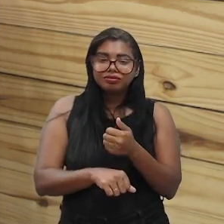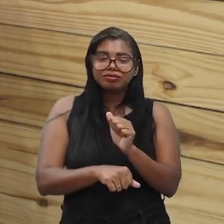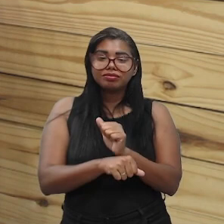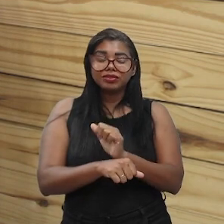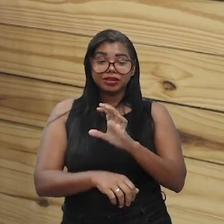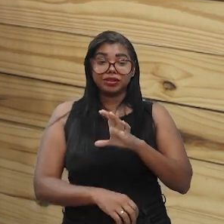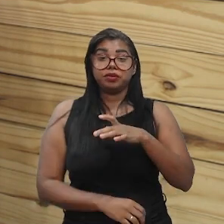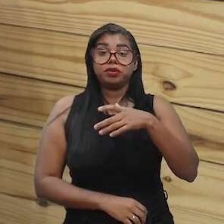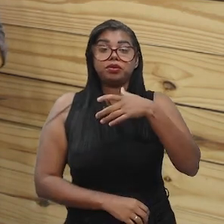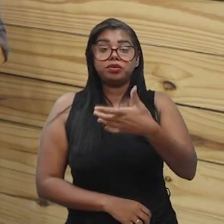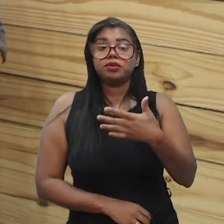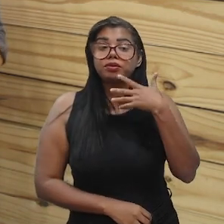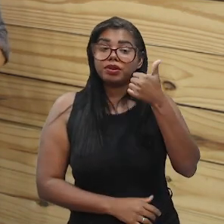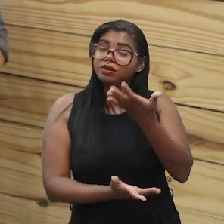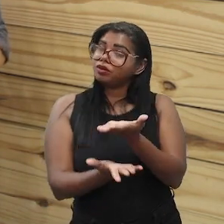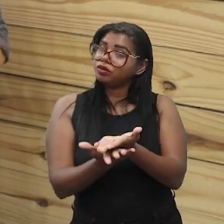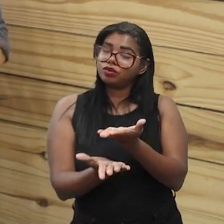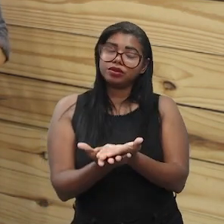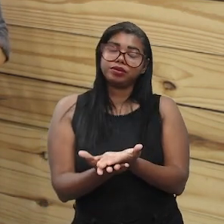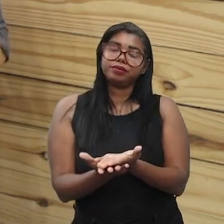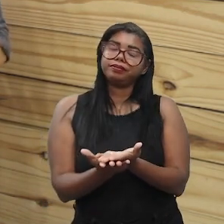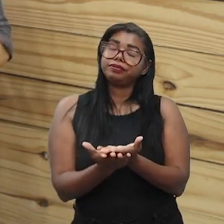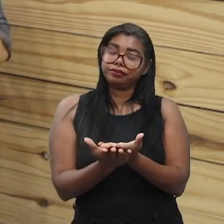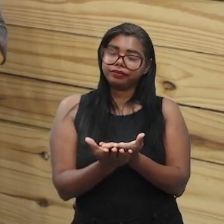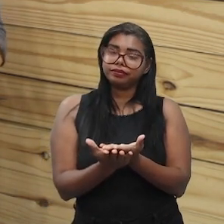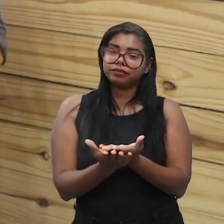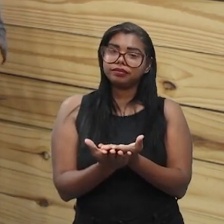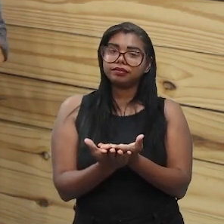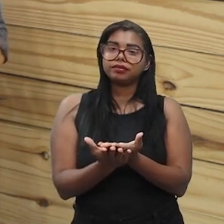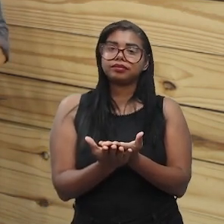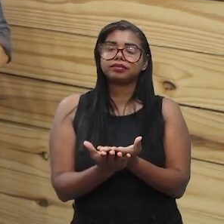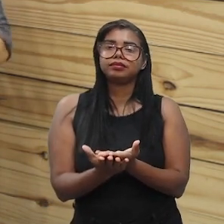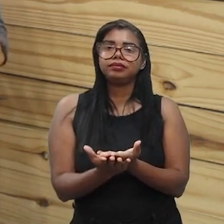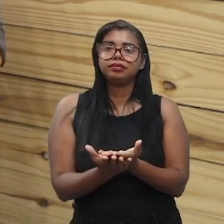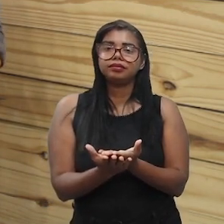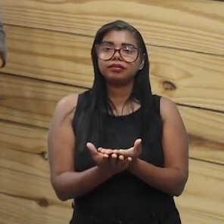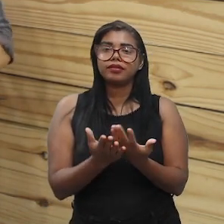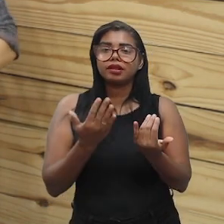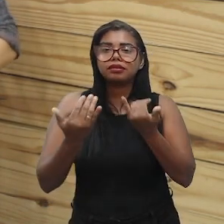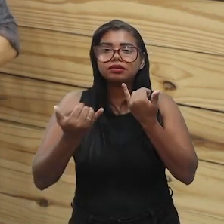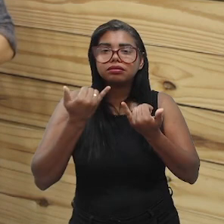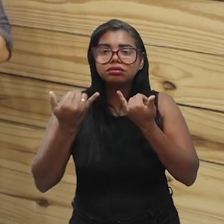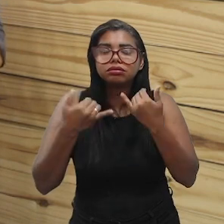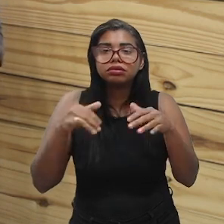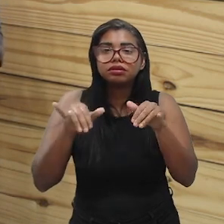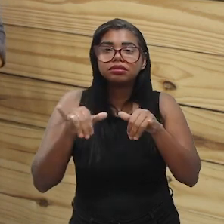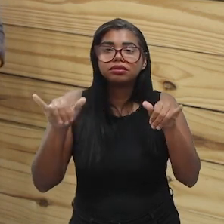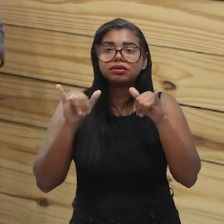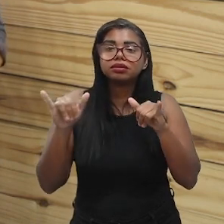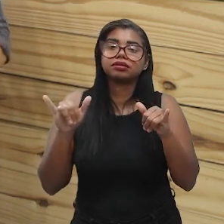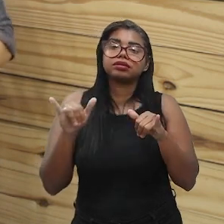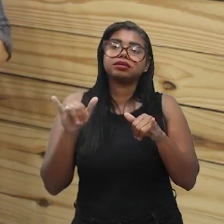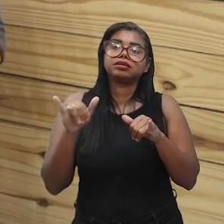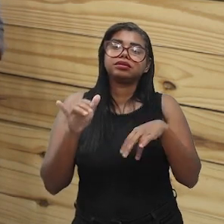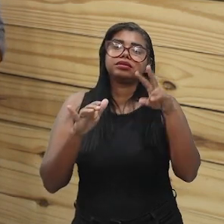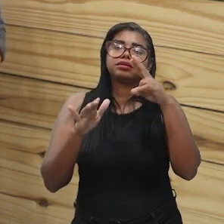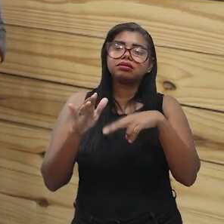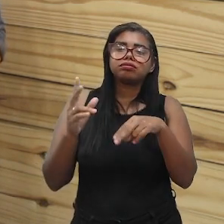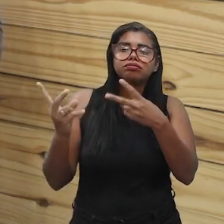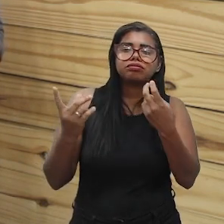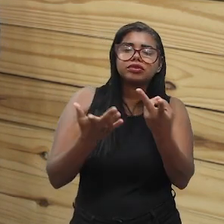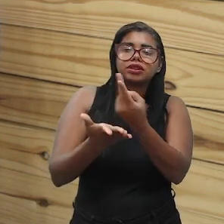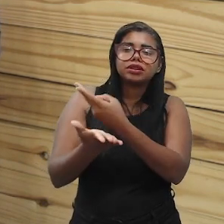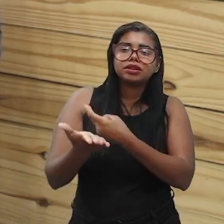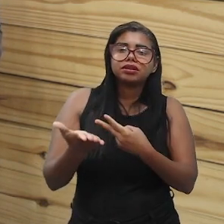impulso e sair disso é estudando. Tá? Então, as informações, a leitura de cenário, elas são